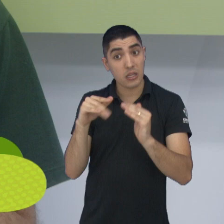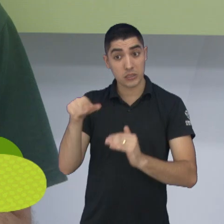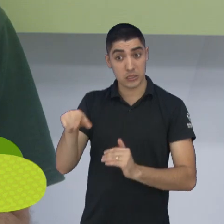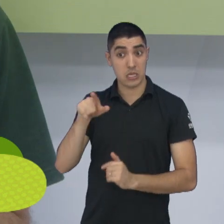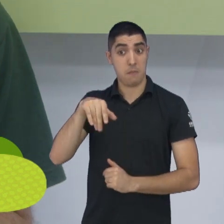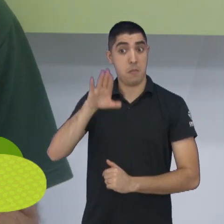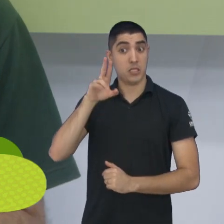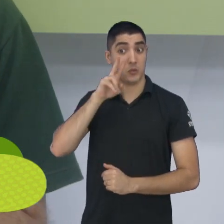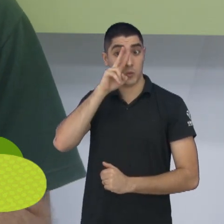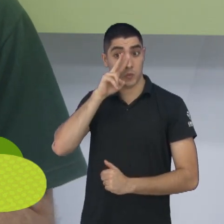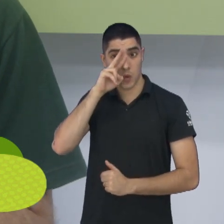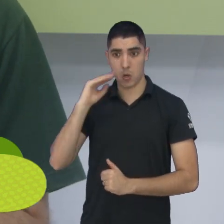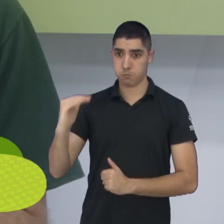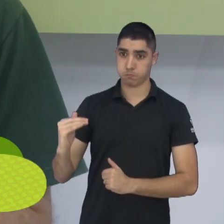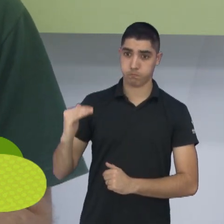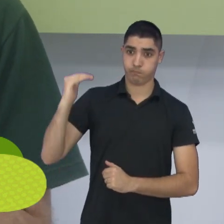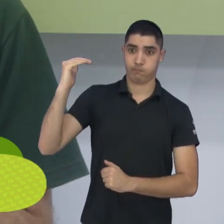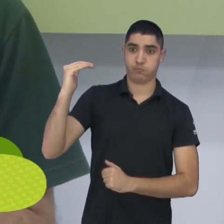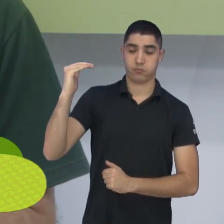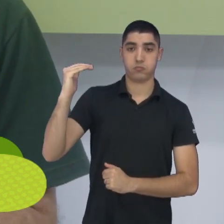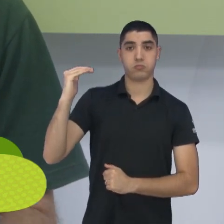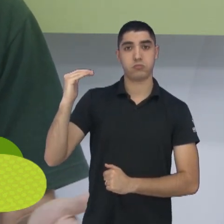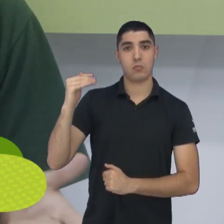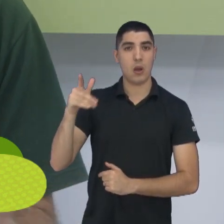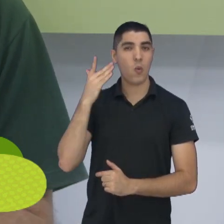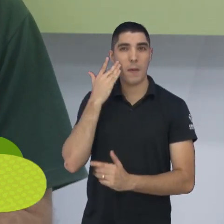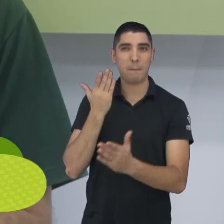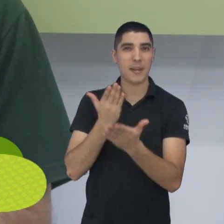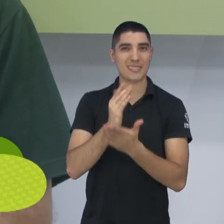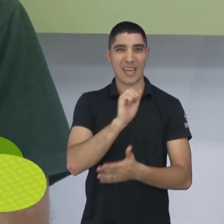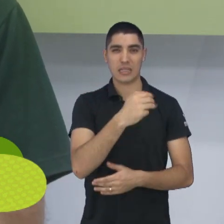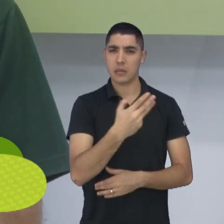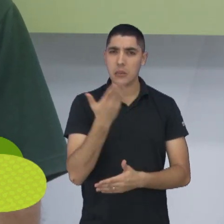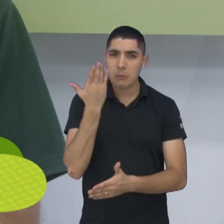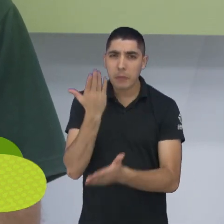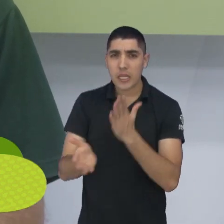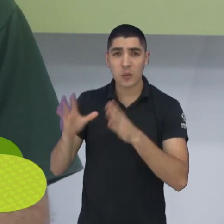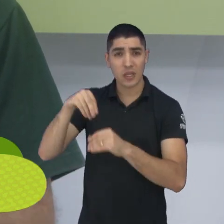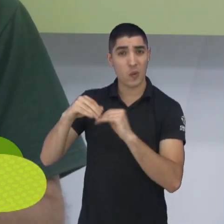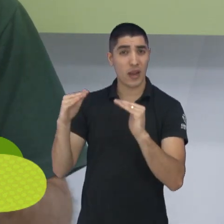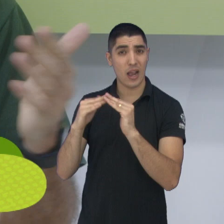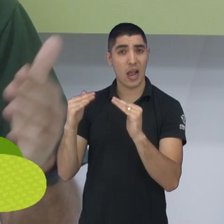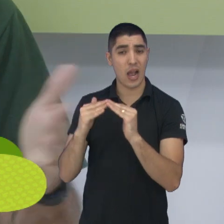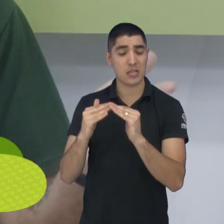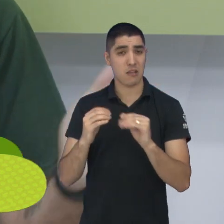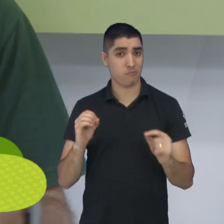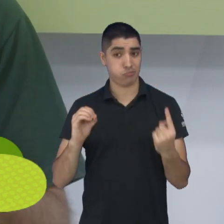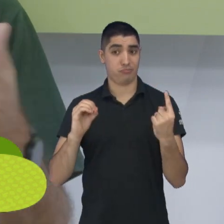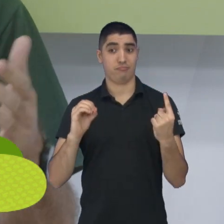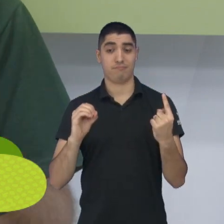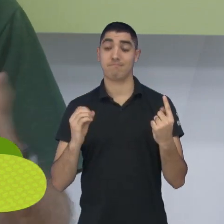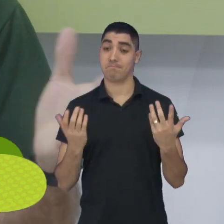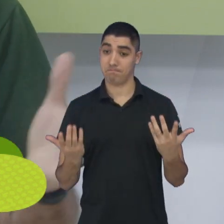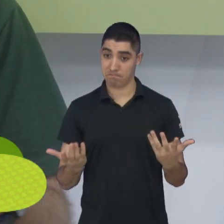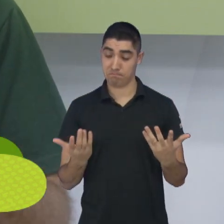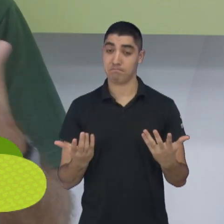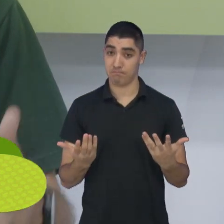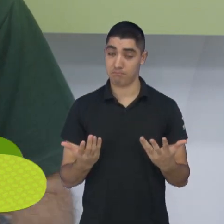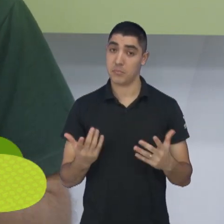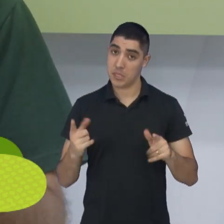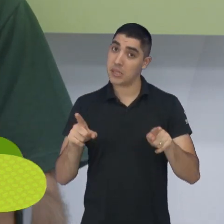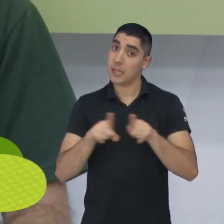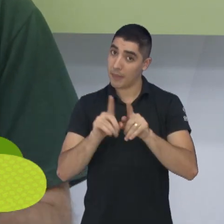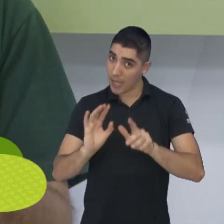a principal favorita ao acesso para a Série A3, acabou perdendo em casa de 1-0, enfim, também tem isso, né? Os favoritos